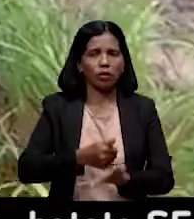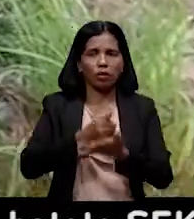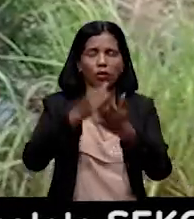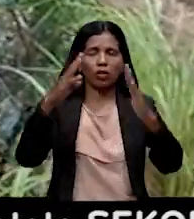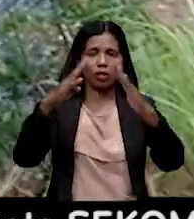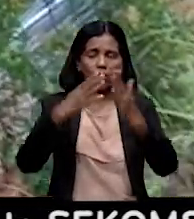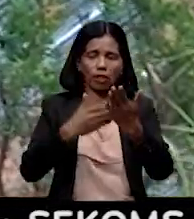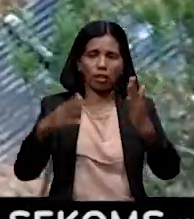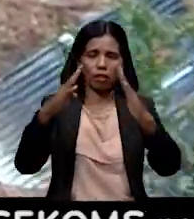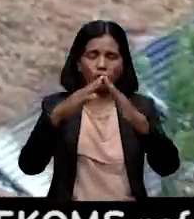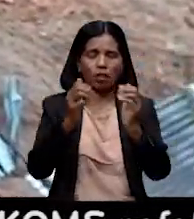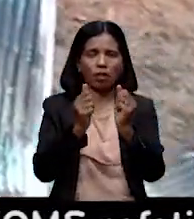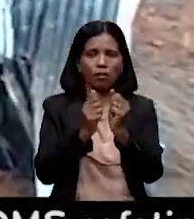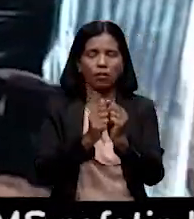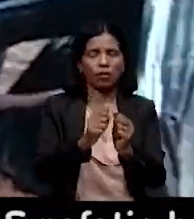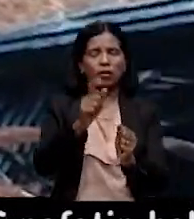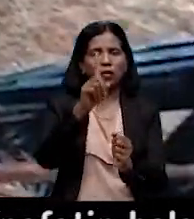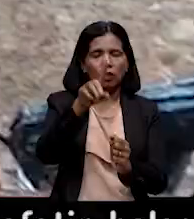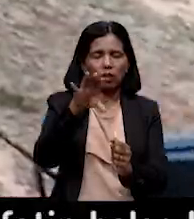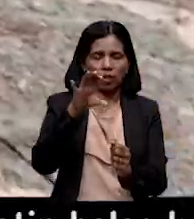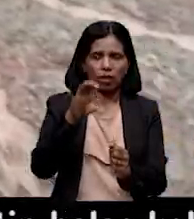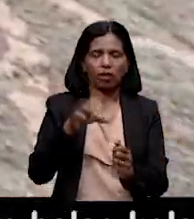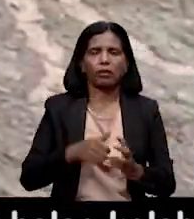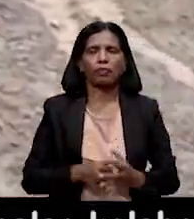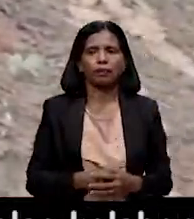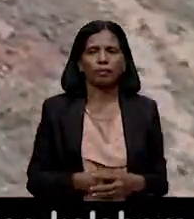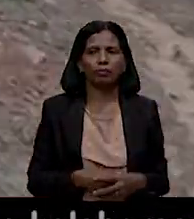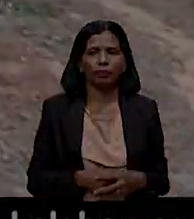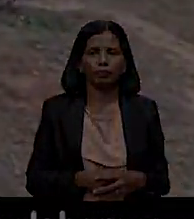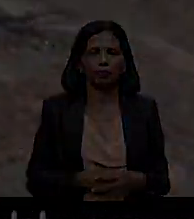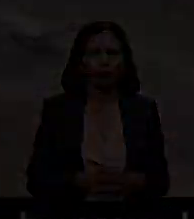hamutuk atus ida resin. Felicitas Borges, Zaimer dos Santos, CMN.